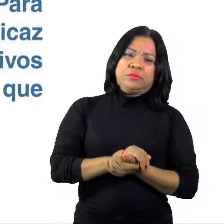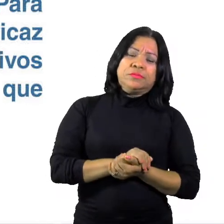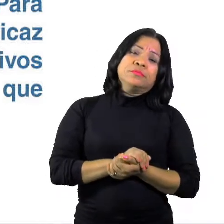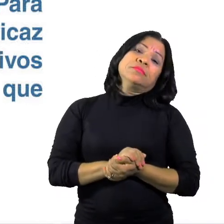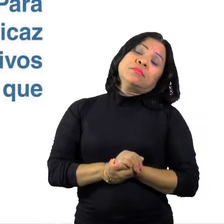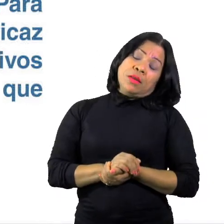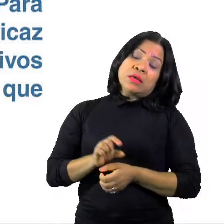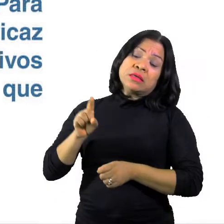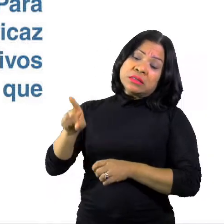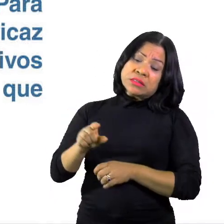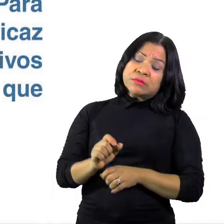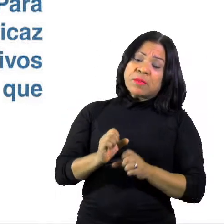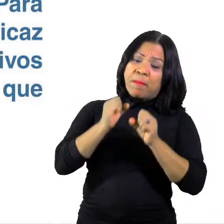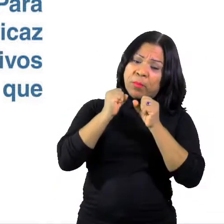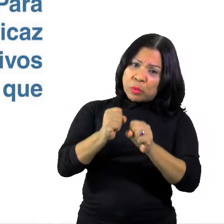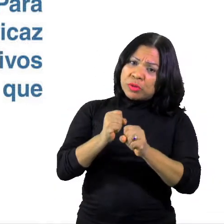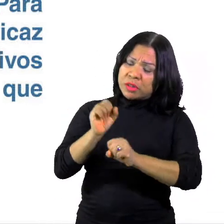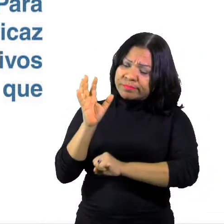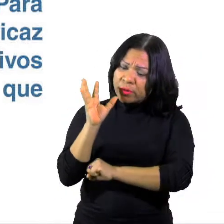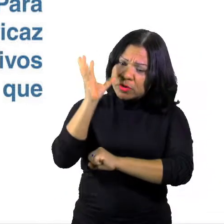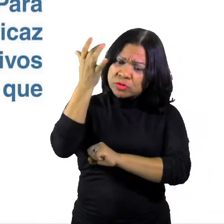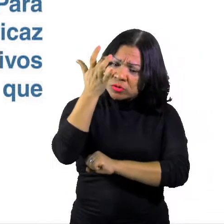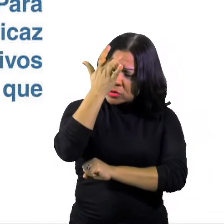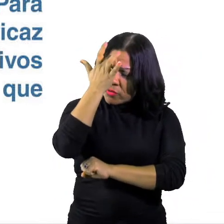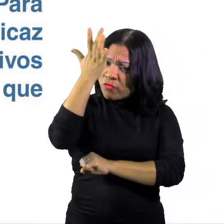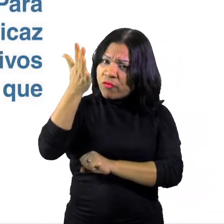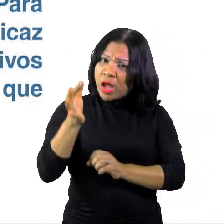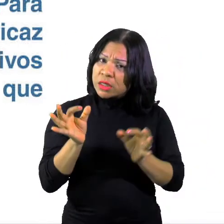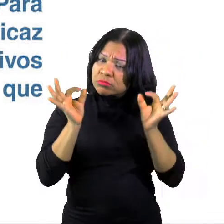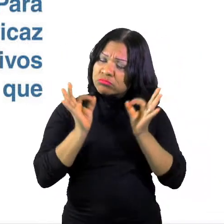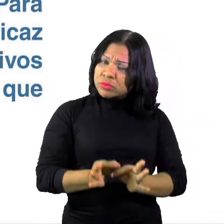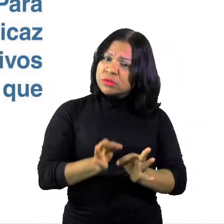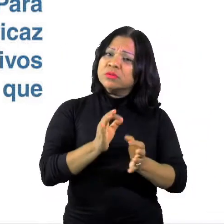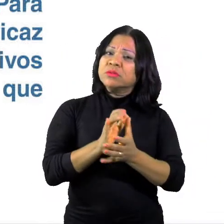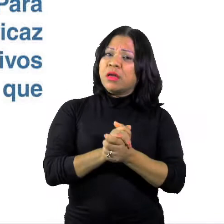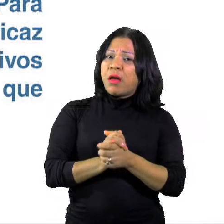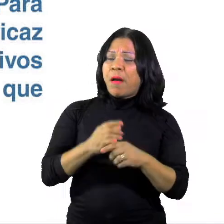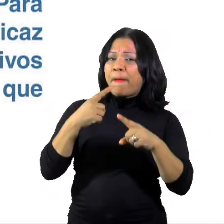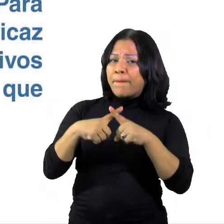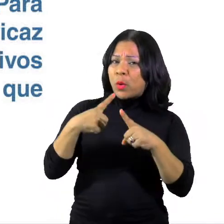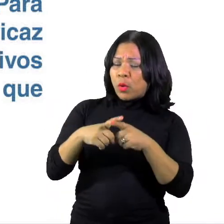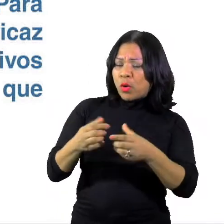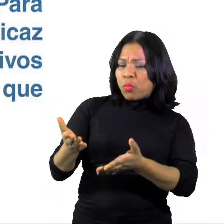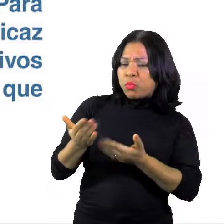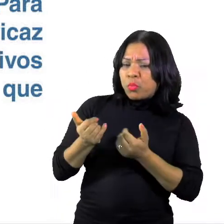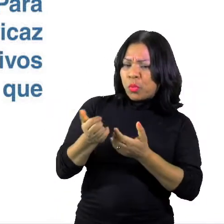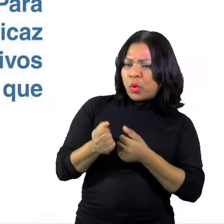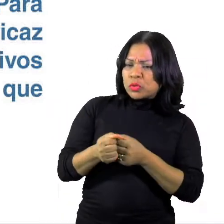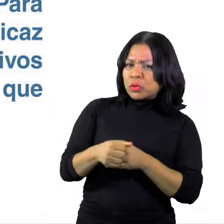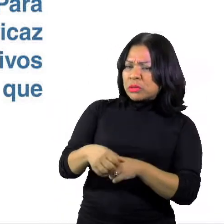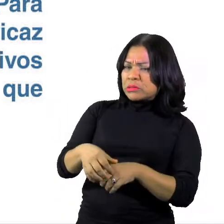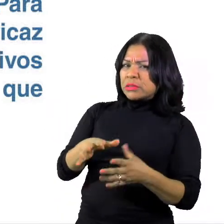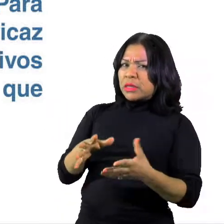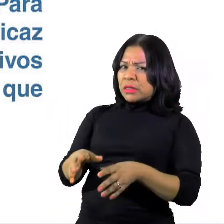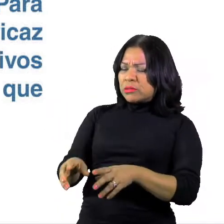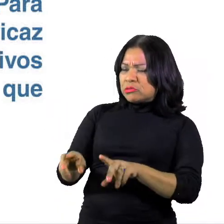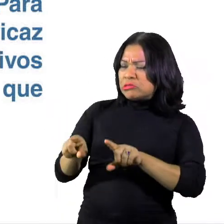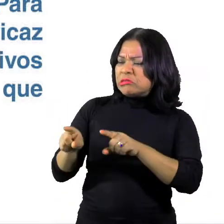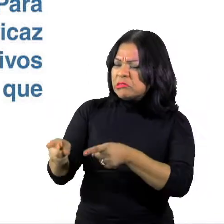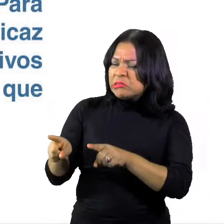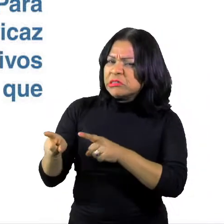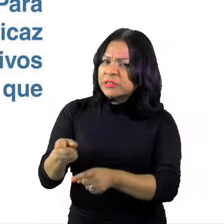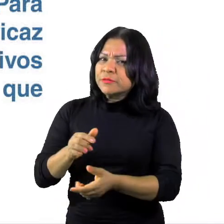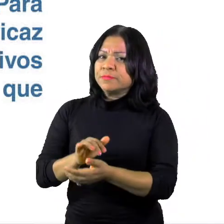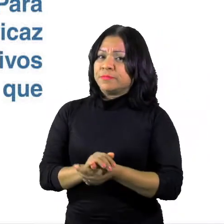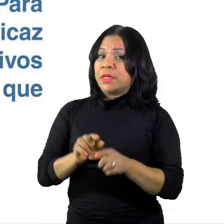solução fácil e eficaz de controlar comportamentos agressivos dos adolescentes, mas impossibilitaria que eles vivam a